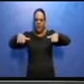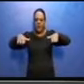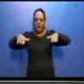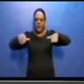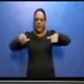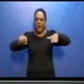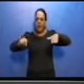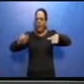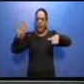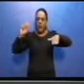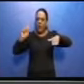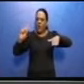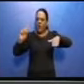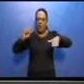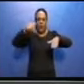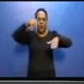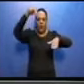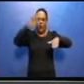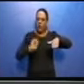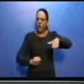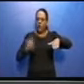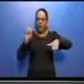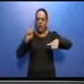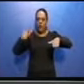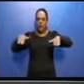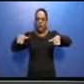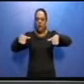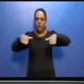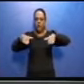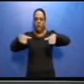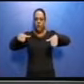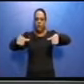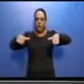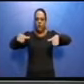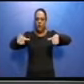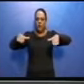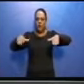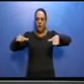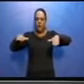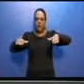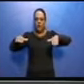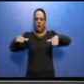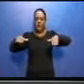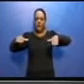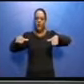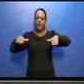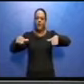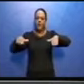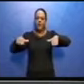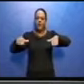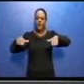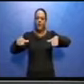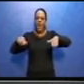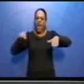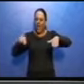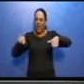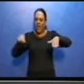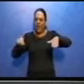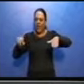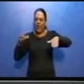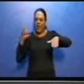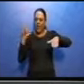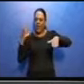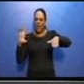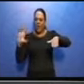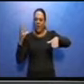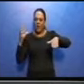cidade ao norte, uma muito mais ao sul, não. Elas estão lateralmente quase na mesma posição, mas o clima